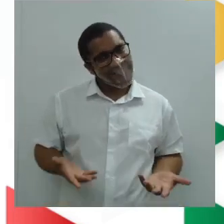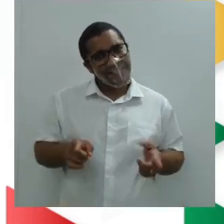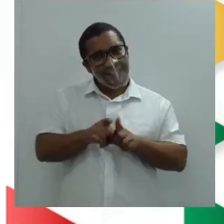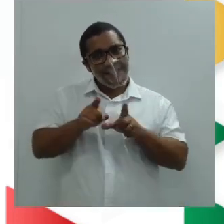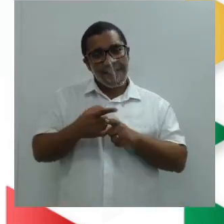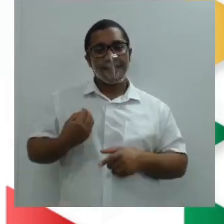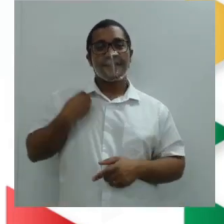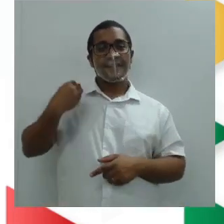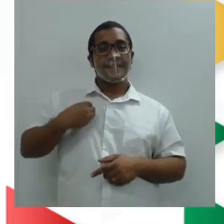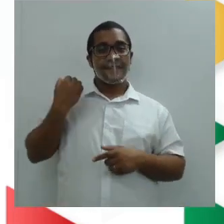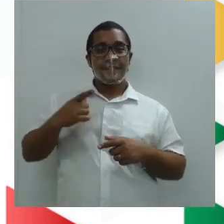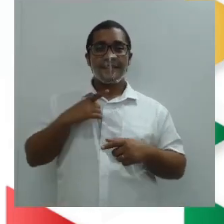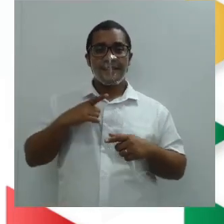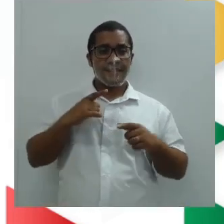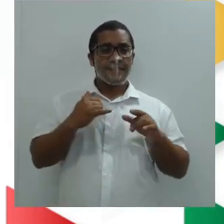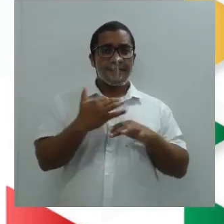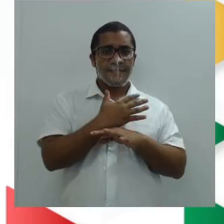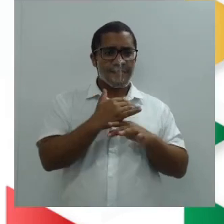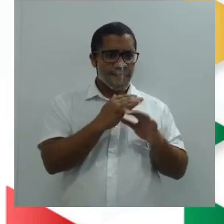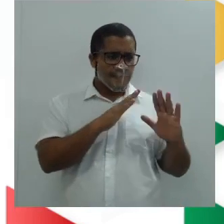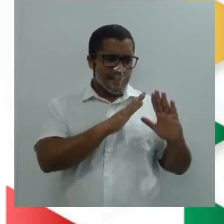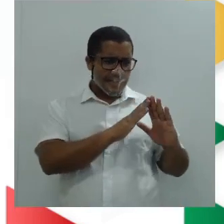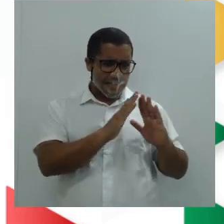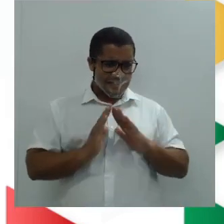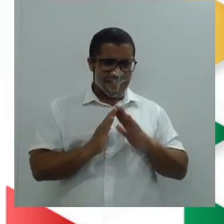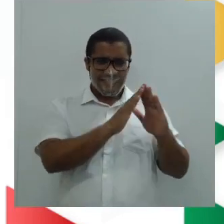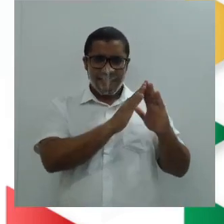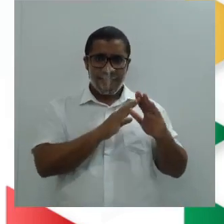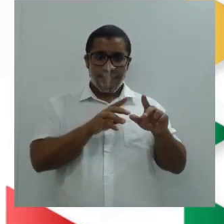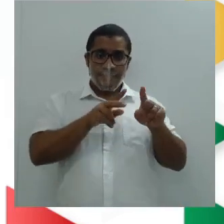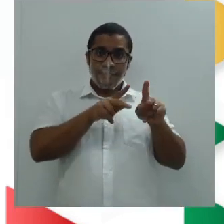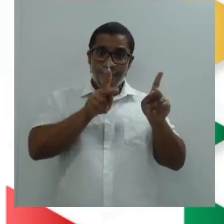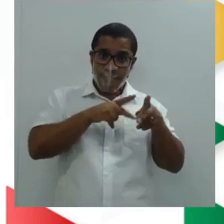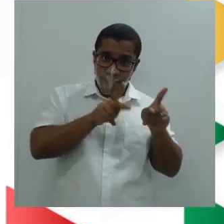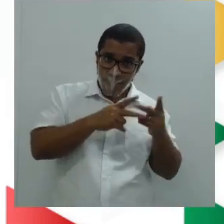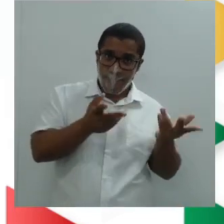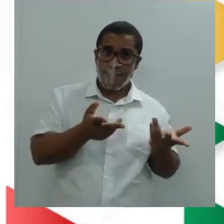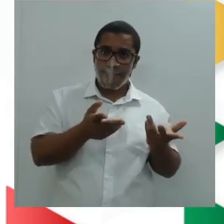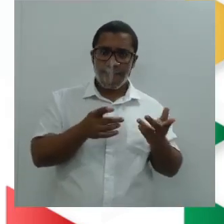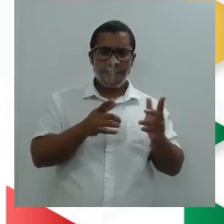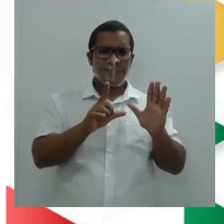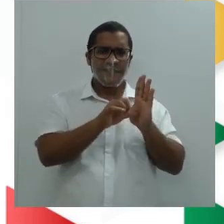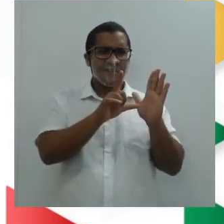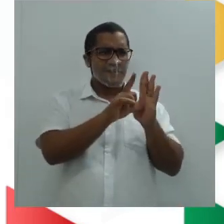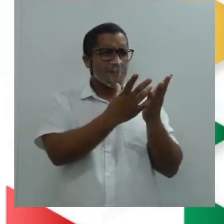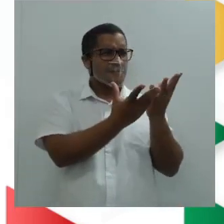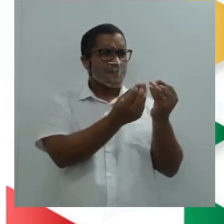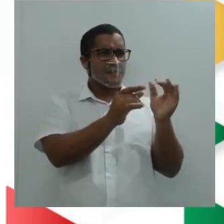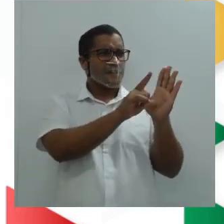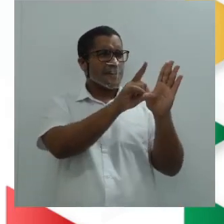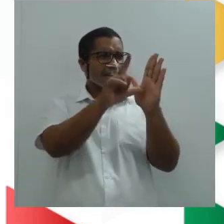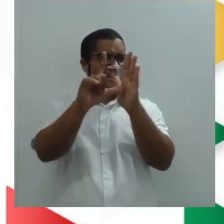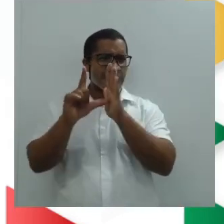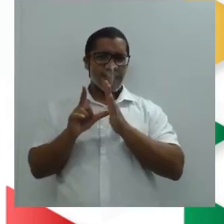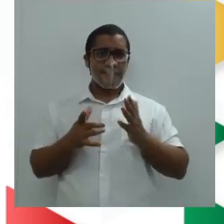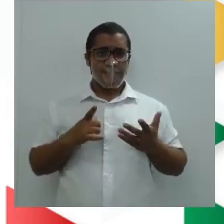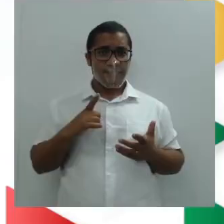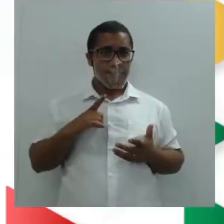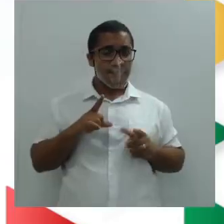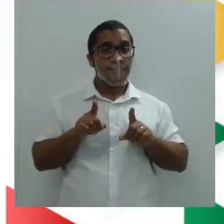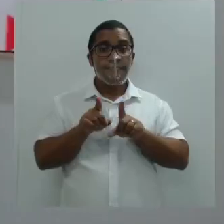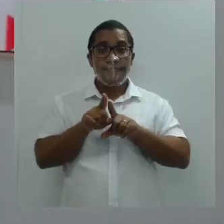a urbanização concentrada, nós vamos ter shopping centers, muitas lojas, não é? Vamos